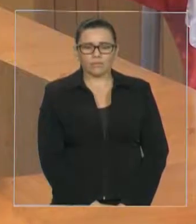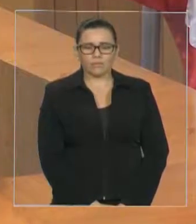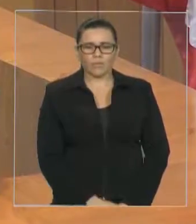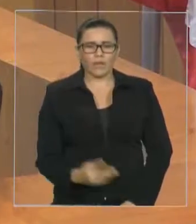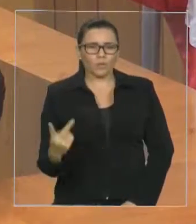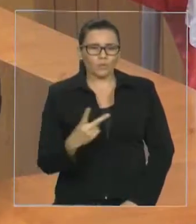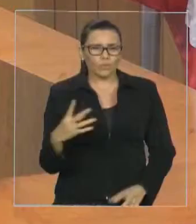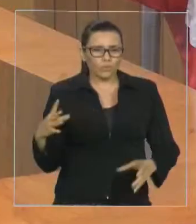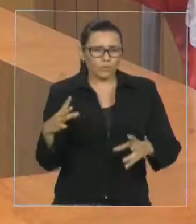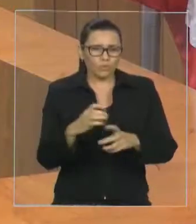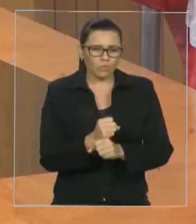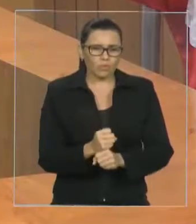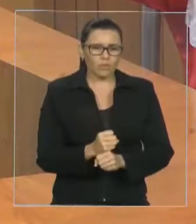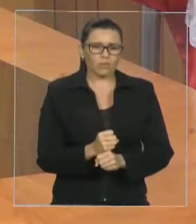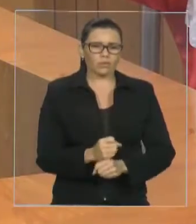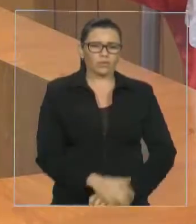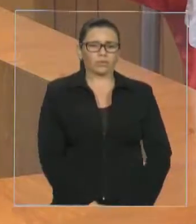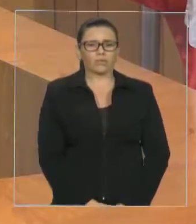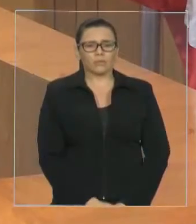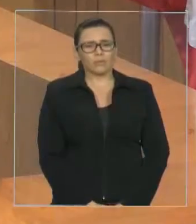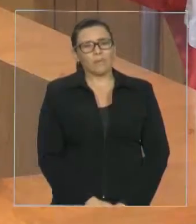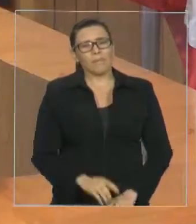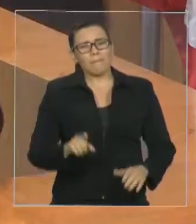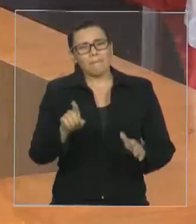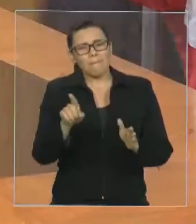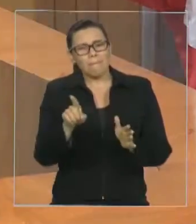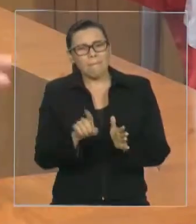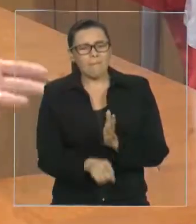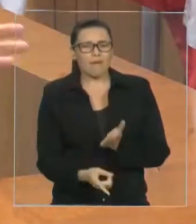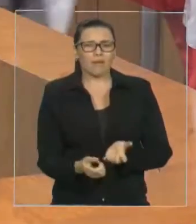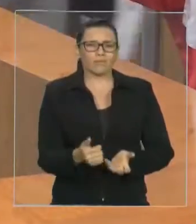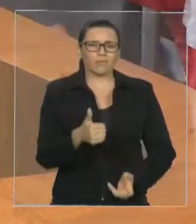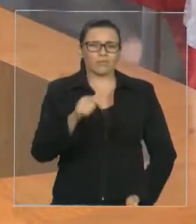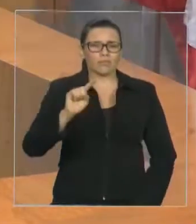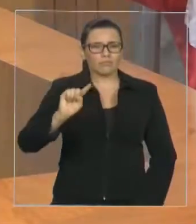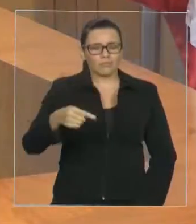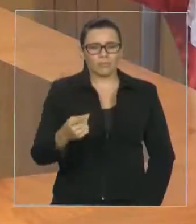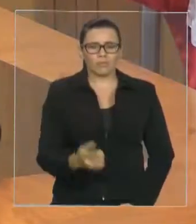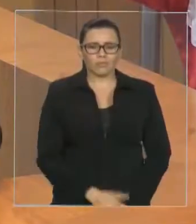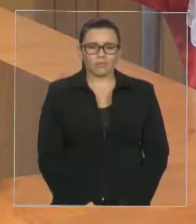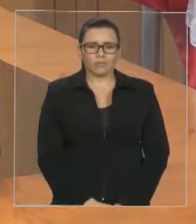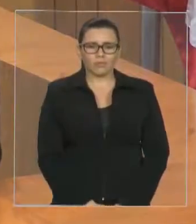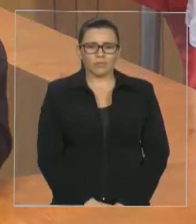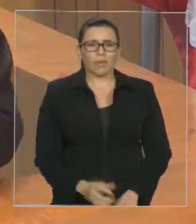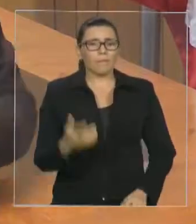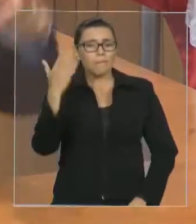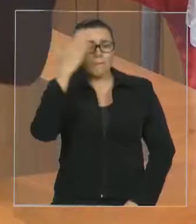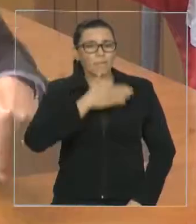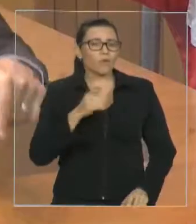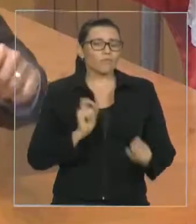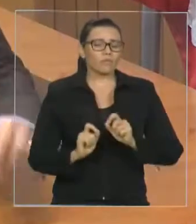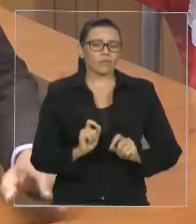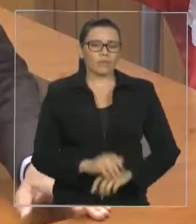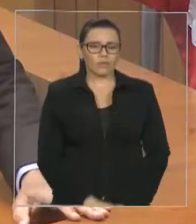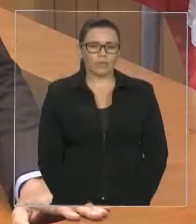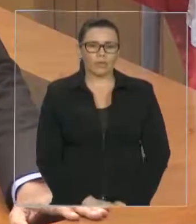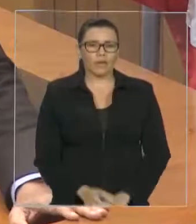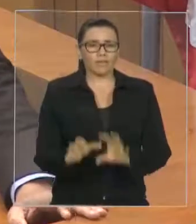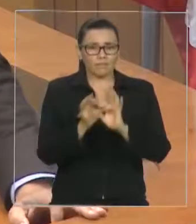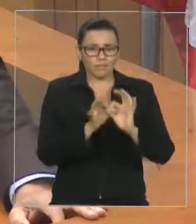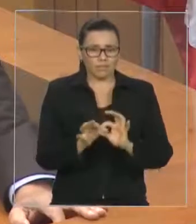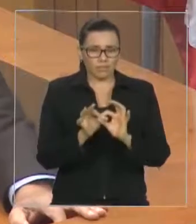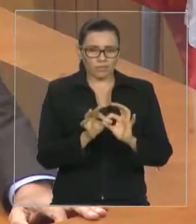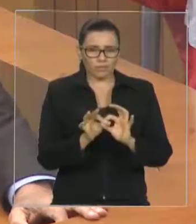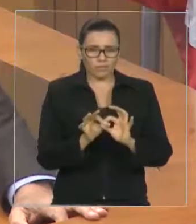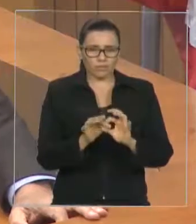vez, a prova que a Federação Maranhense de Futebol queria prejudicar o Cordino. Queria prejudicar como prejudicou